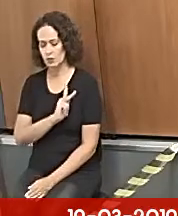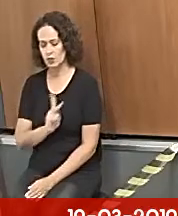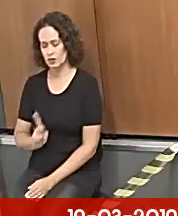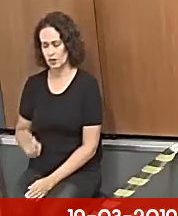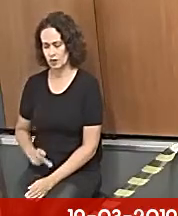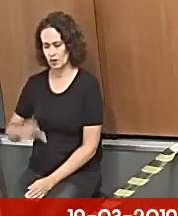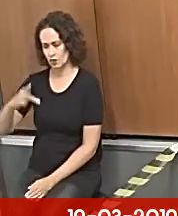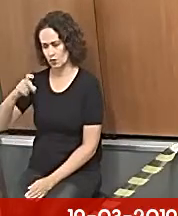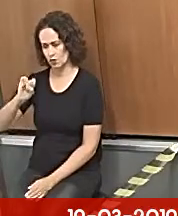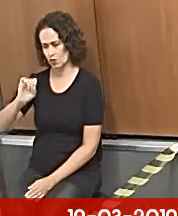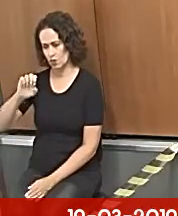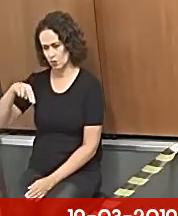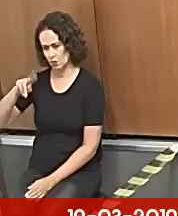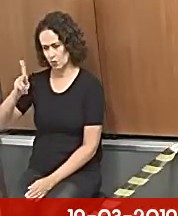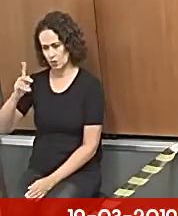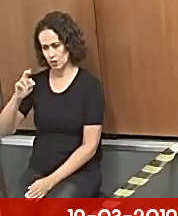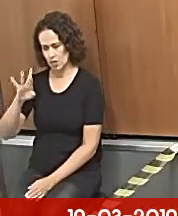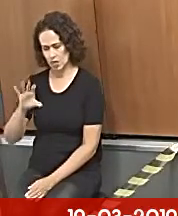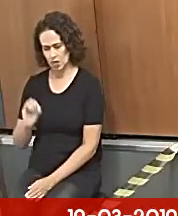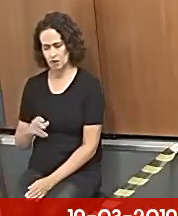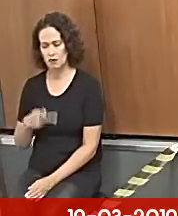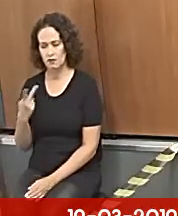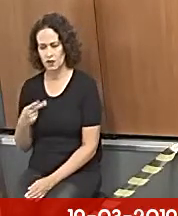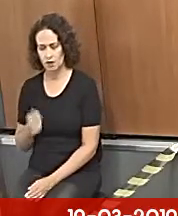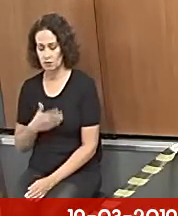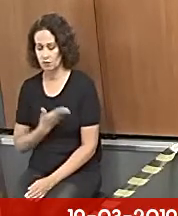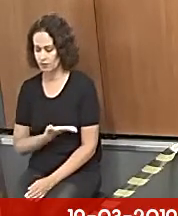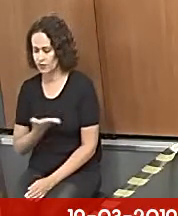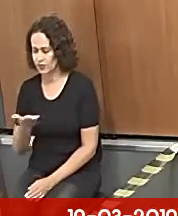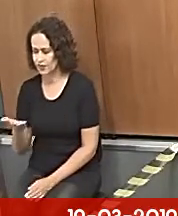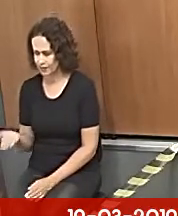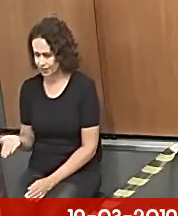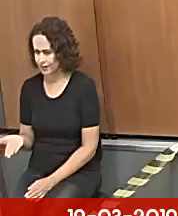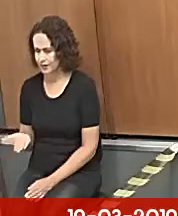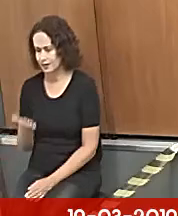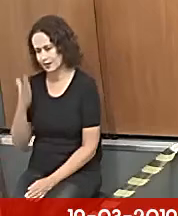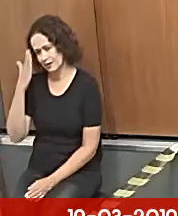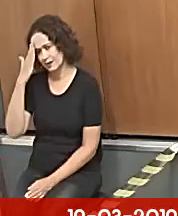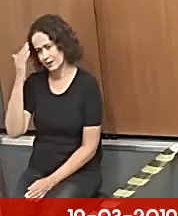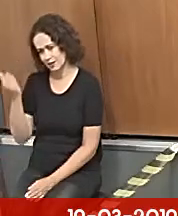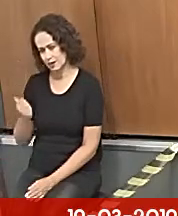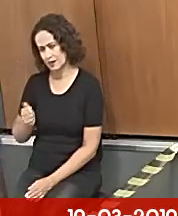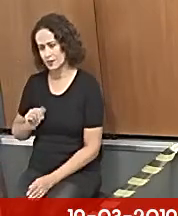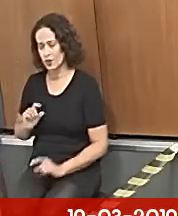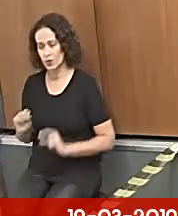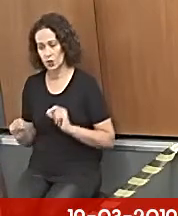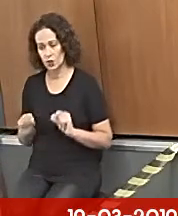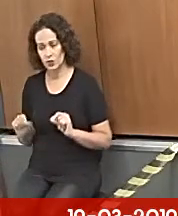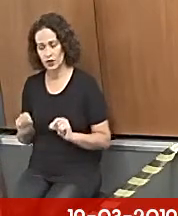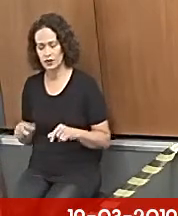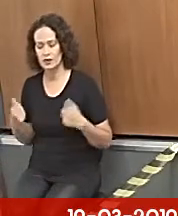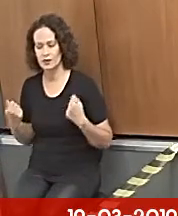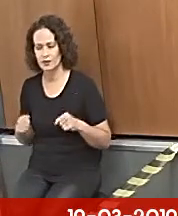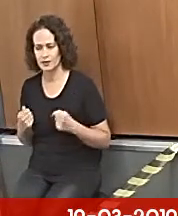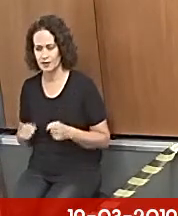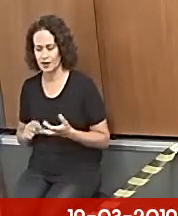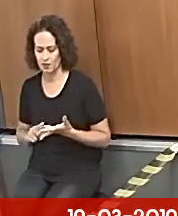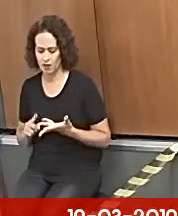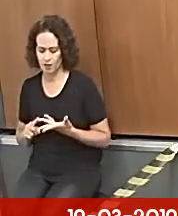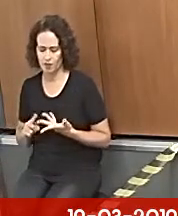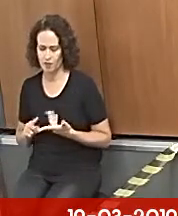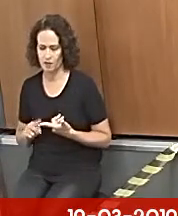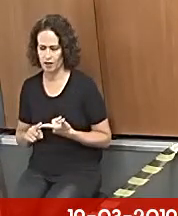pinheiro que falava com a gente quem conhece as demandas vocês usuário é vocês que têm a necessidade de cobrar de nós